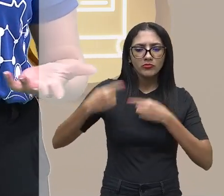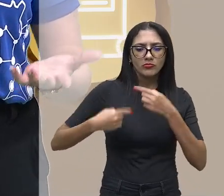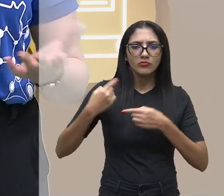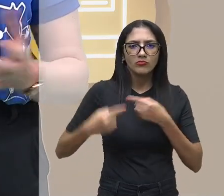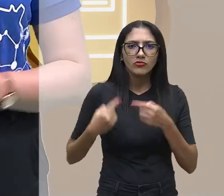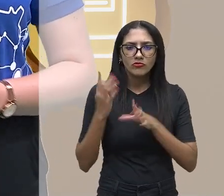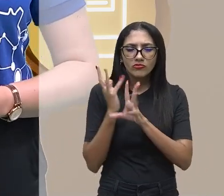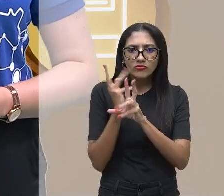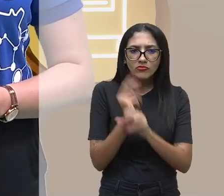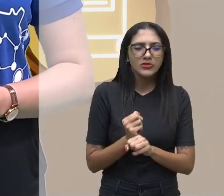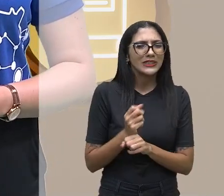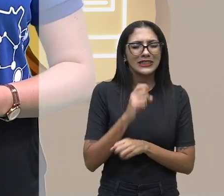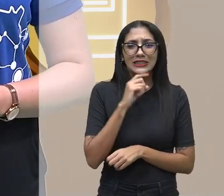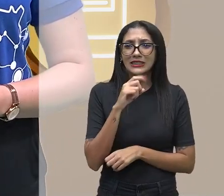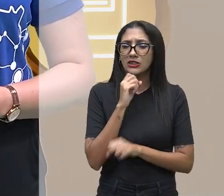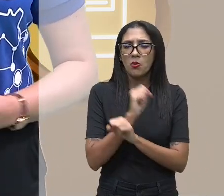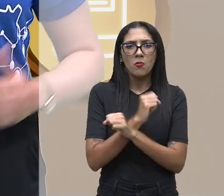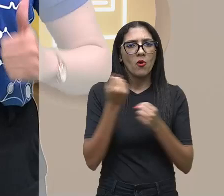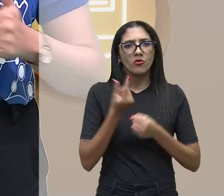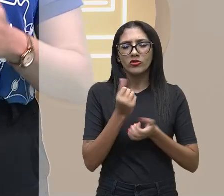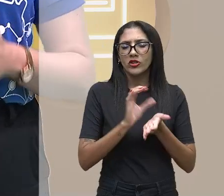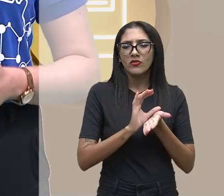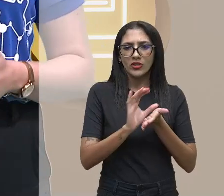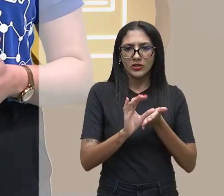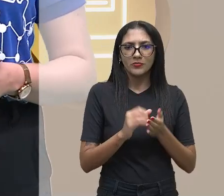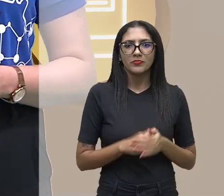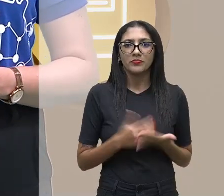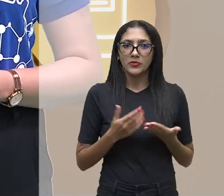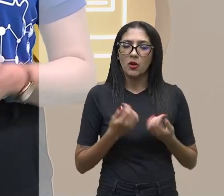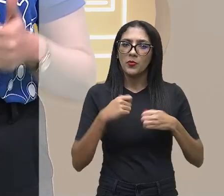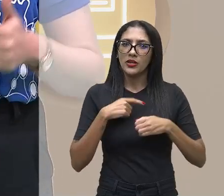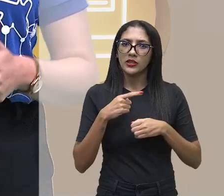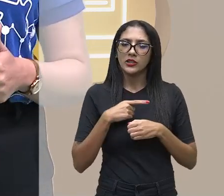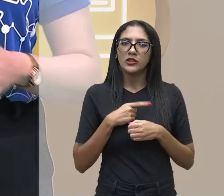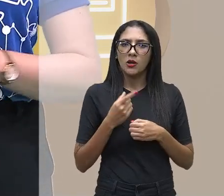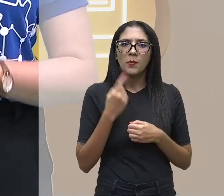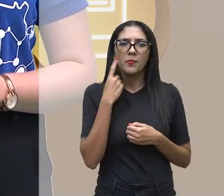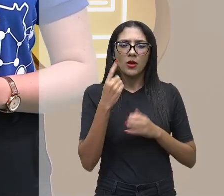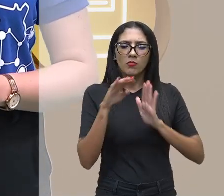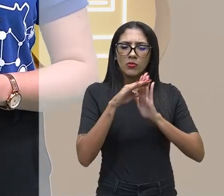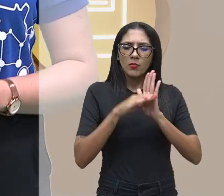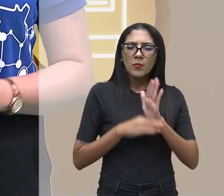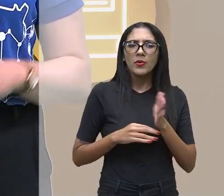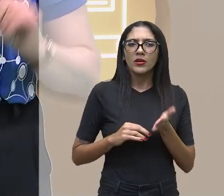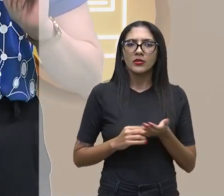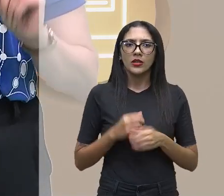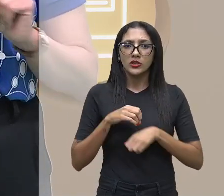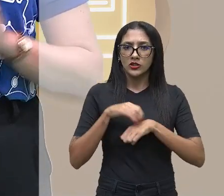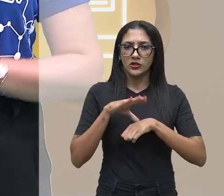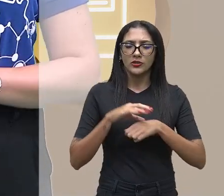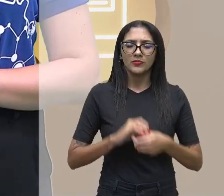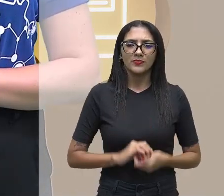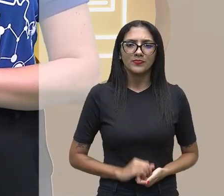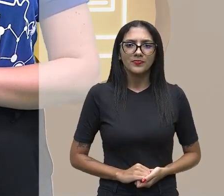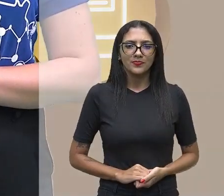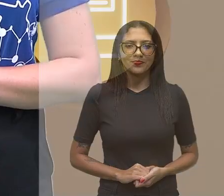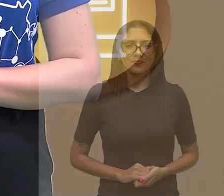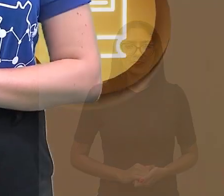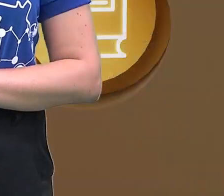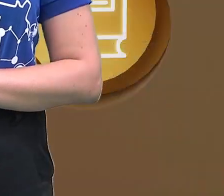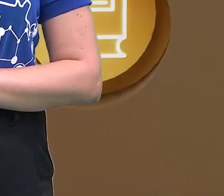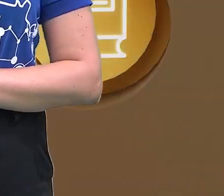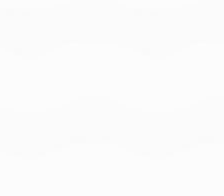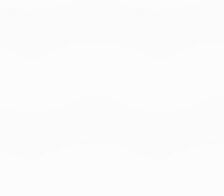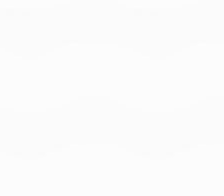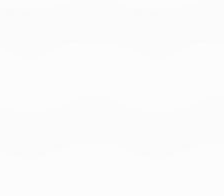você nunca vai conseguir investir. Então sigam essas dicas que vai fazer muito bem para você. Agora vamos ver aqui o que